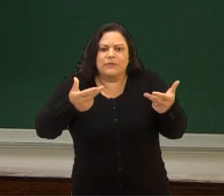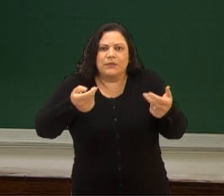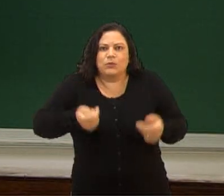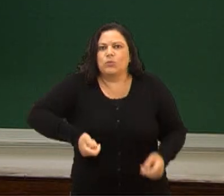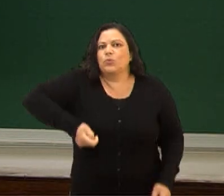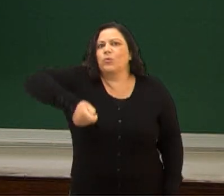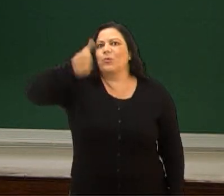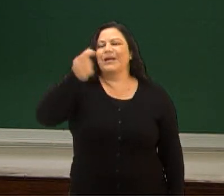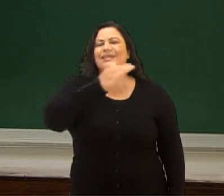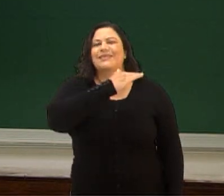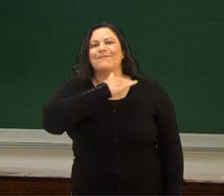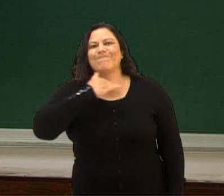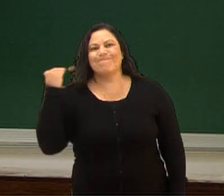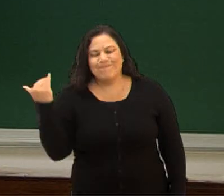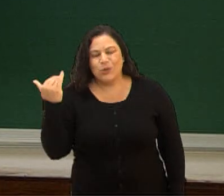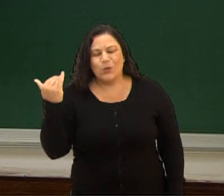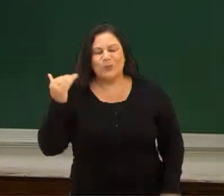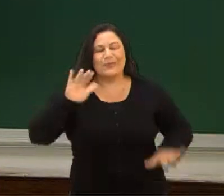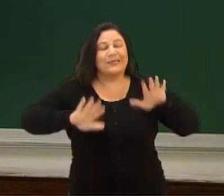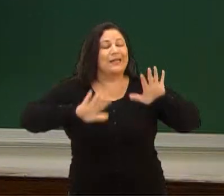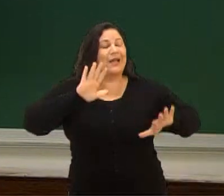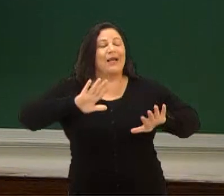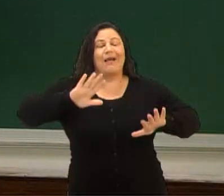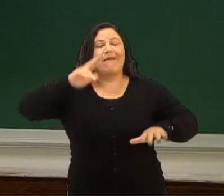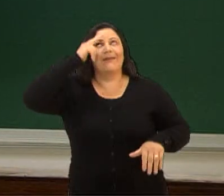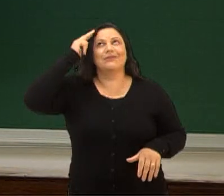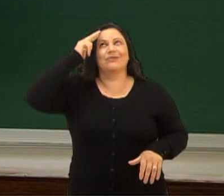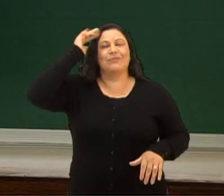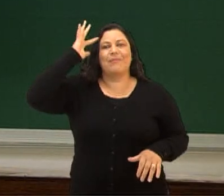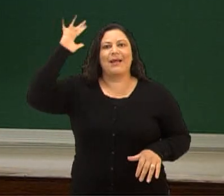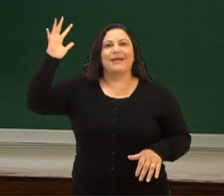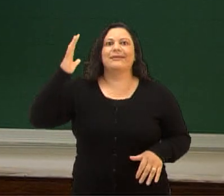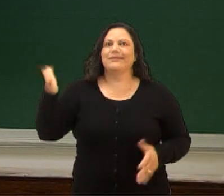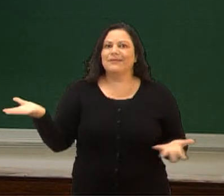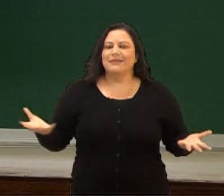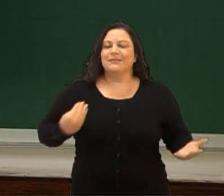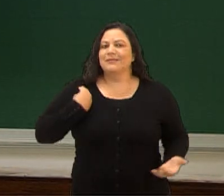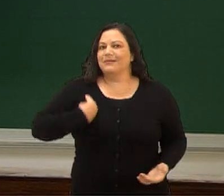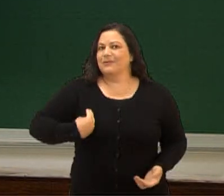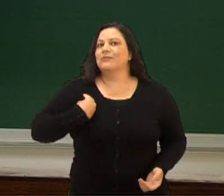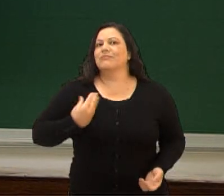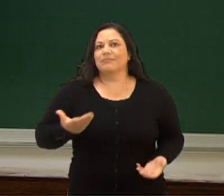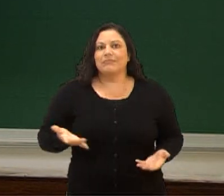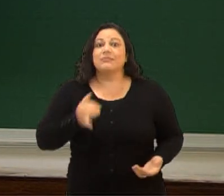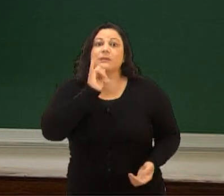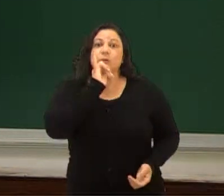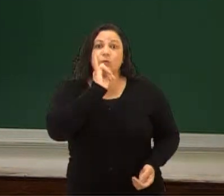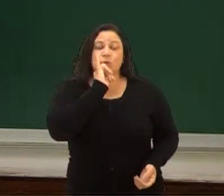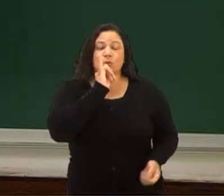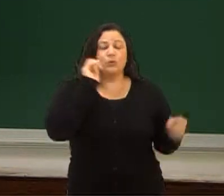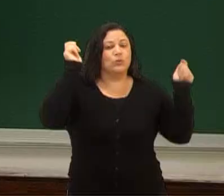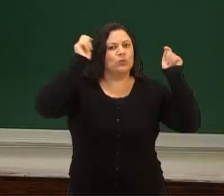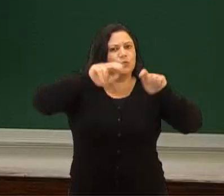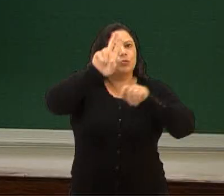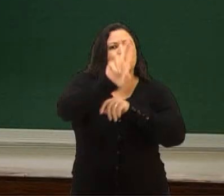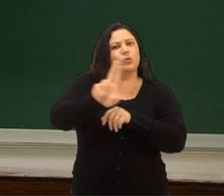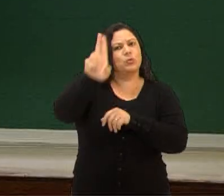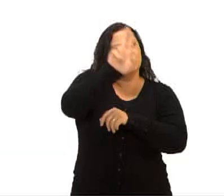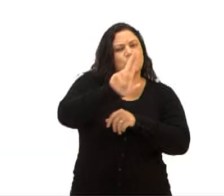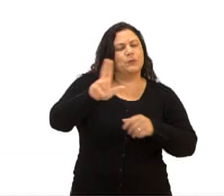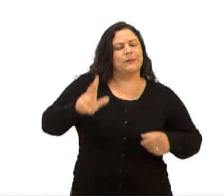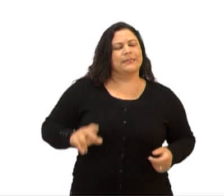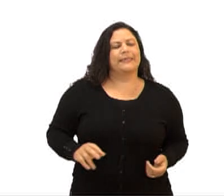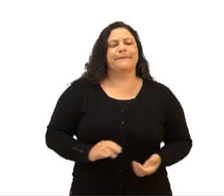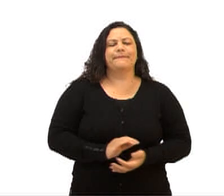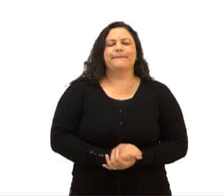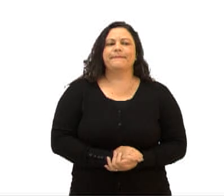né? Que a gente às vezes nem espera que ele vai sobreviver e ele sobrevive. Um exemplo em que a gente pode usar esse provérbio, olha,